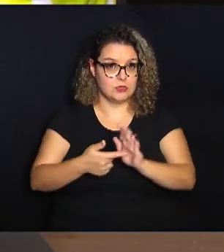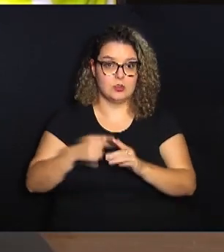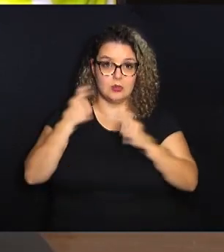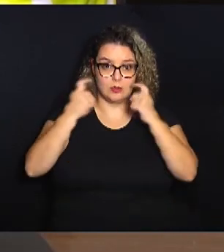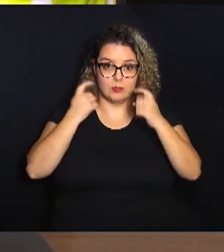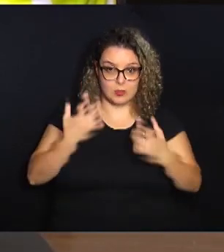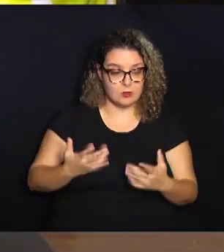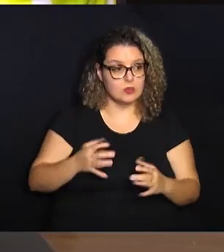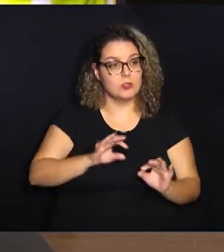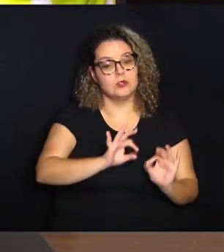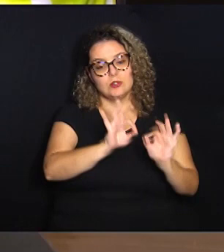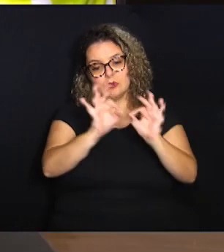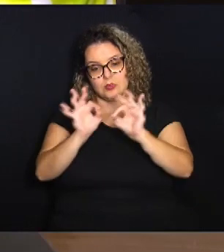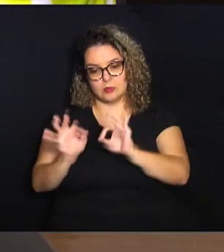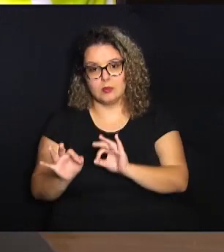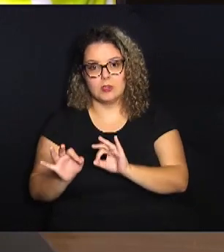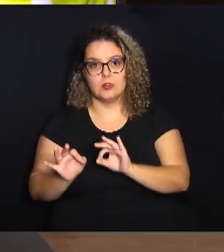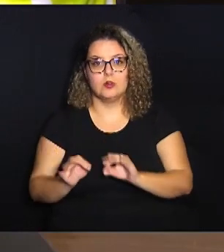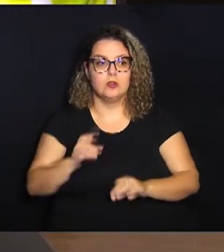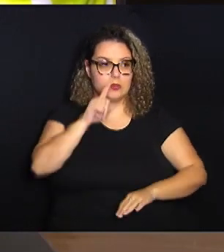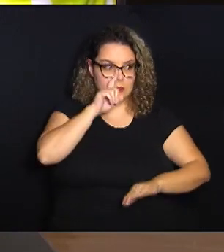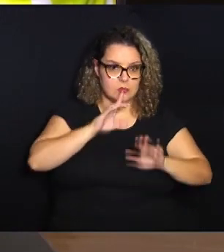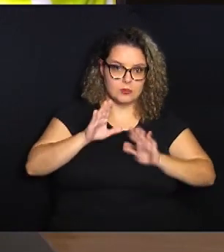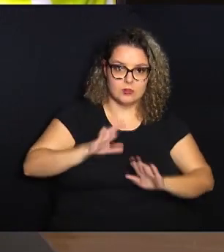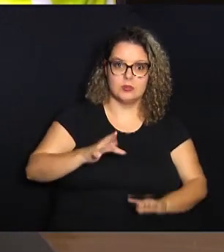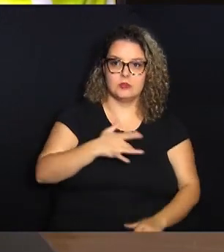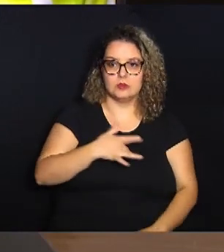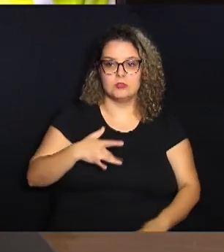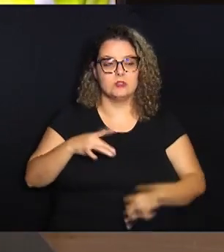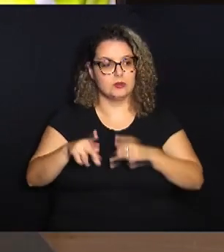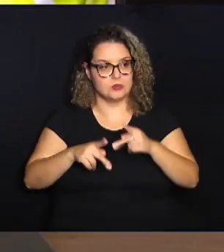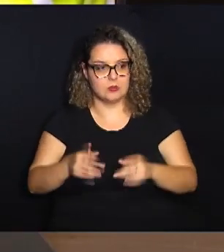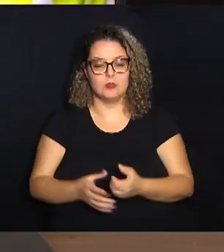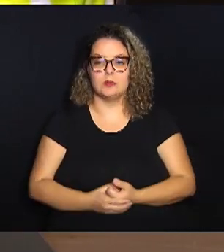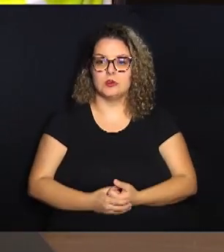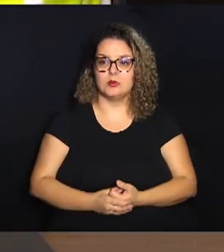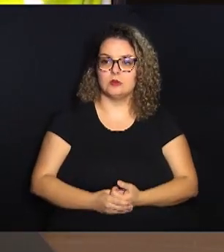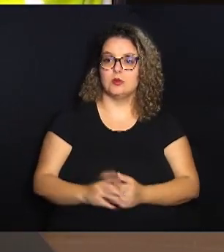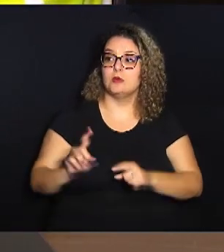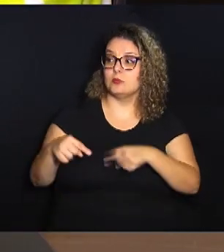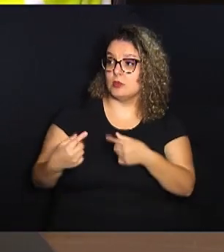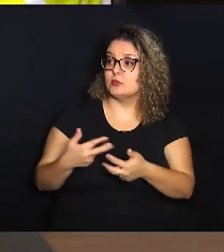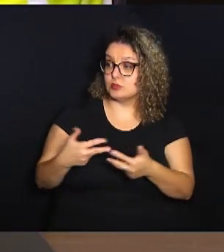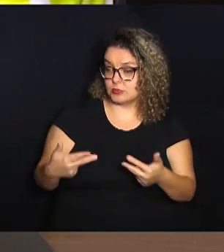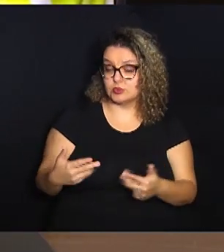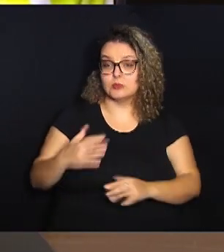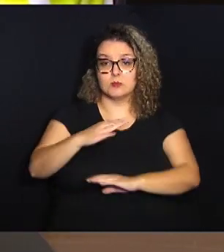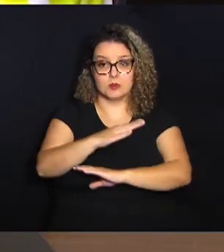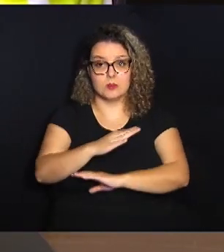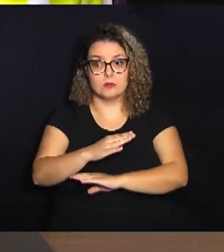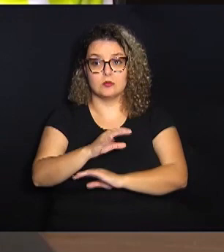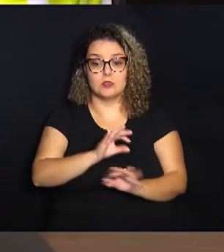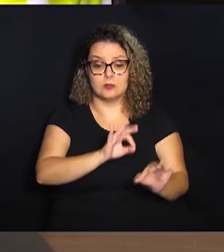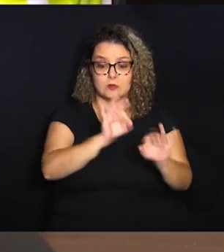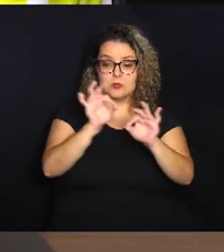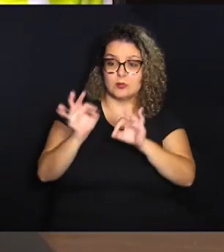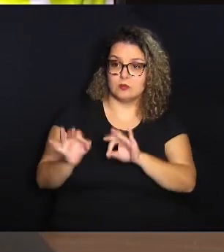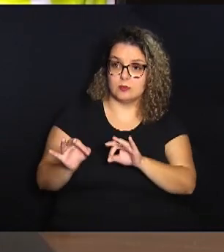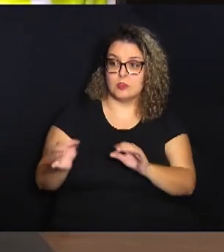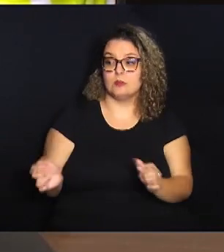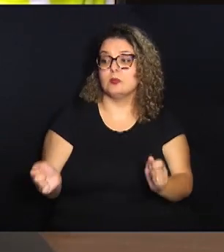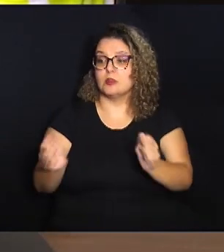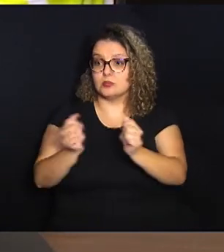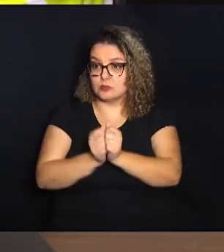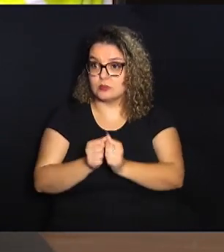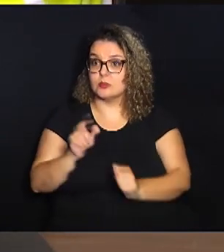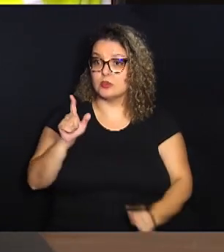Câmara acompanhando com cuidado da saúde da população. Outra questão que a Câmara acompanha bem de perto